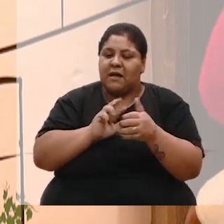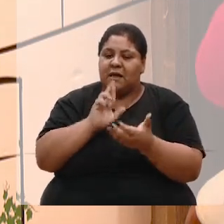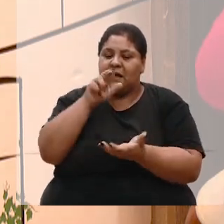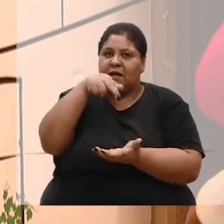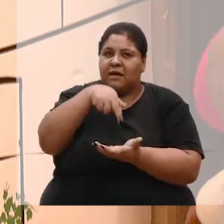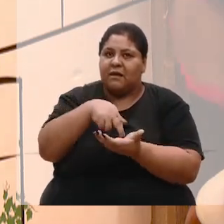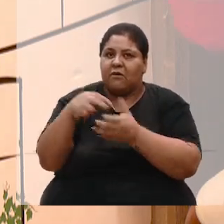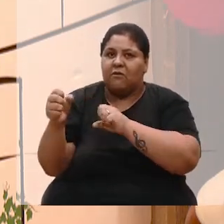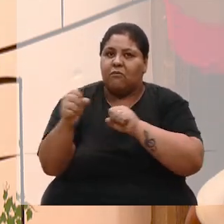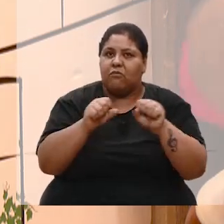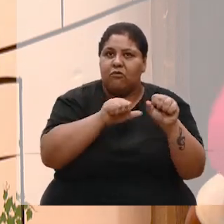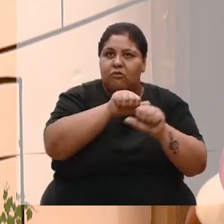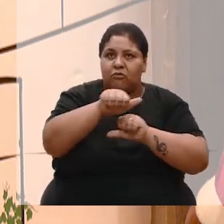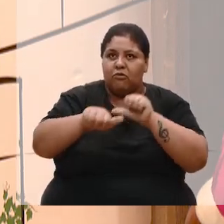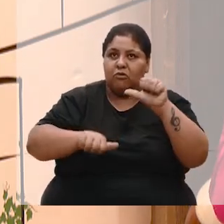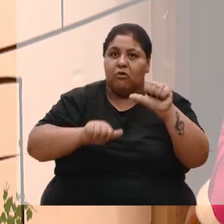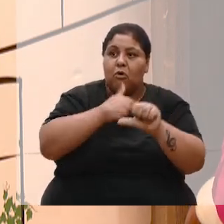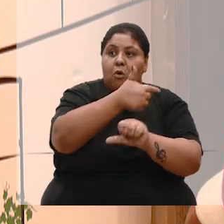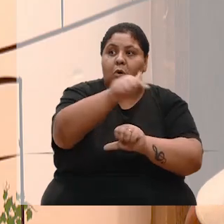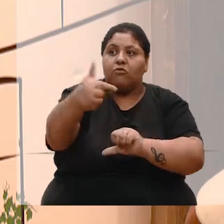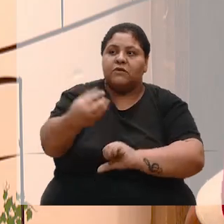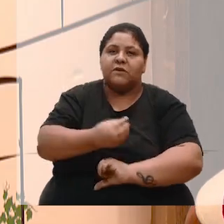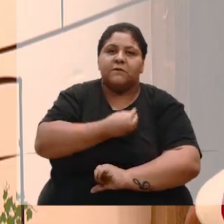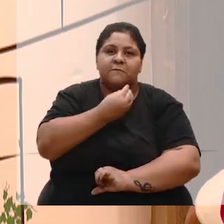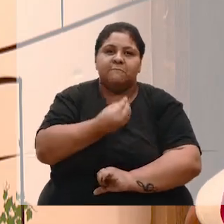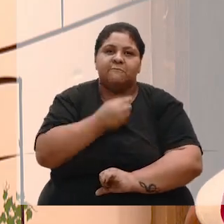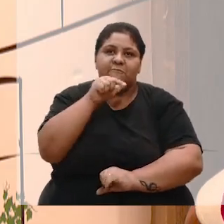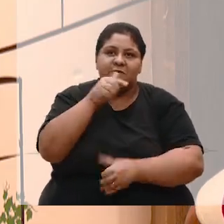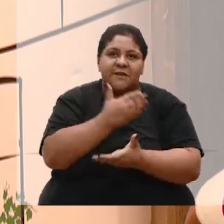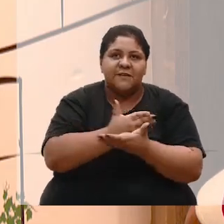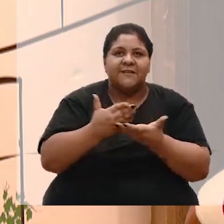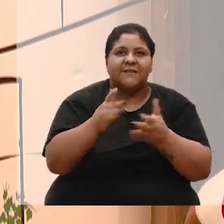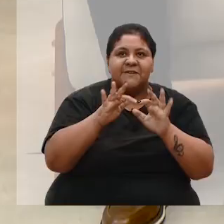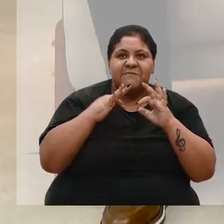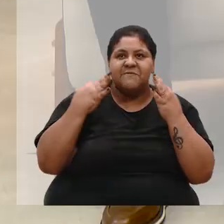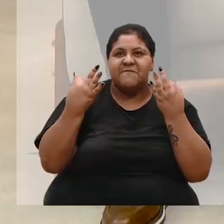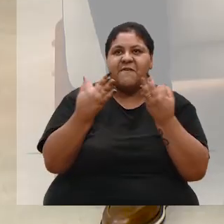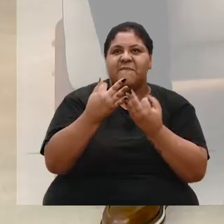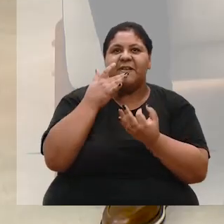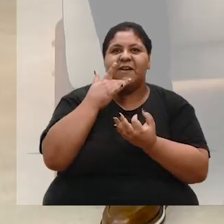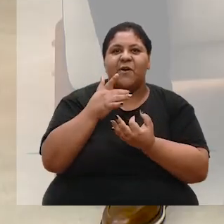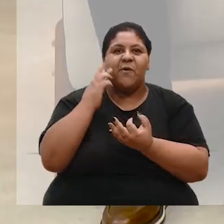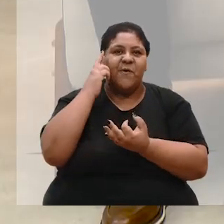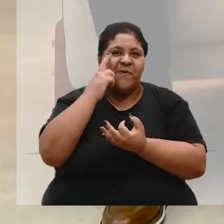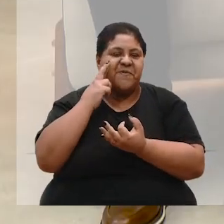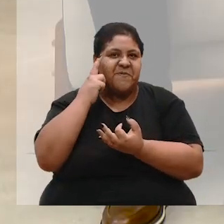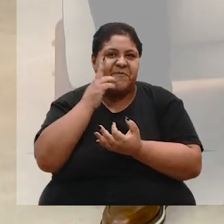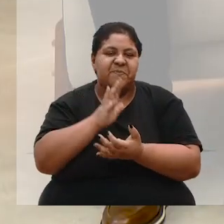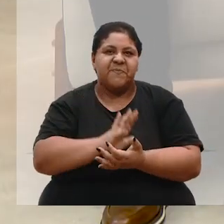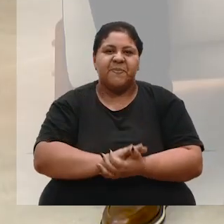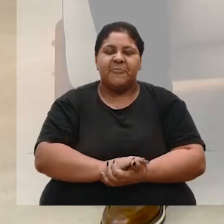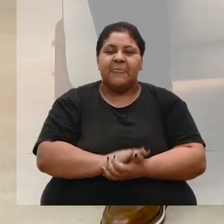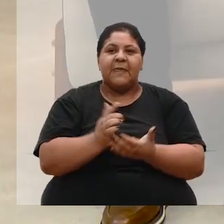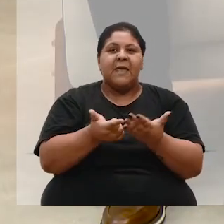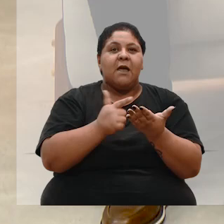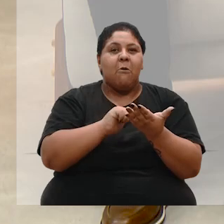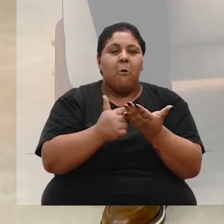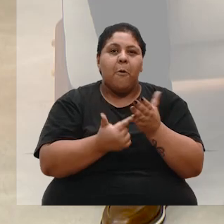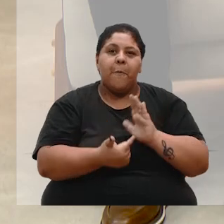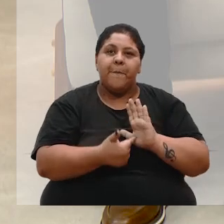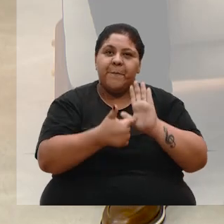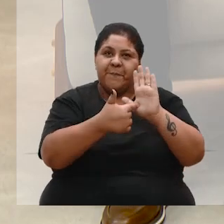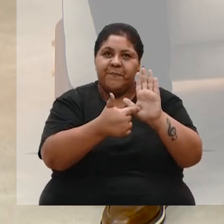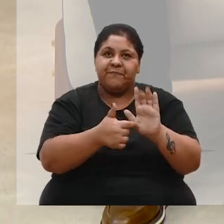para que a gente possa mudar outras realidades? Foi onde nasceu Minha Família em Tons de Rosa. E o livro, ele apresenta